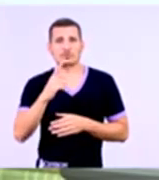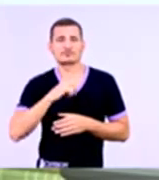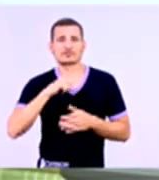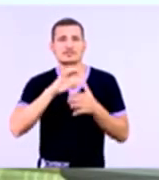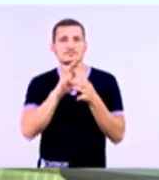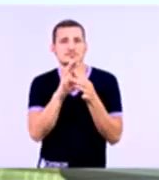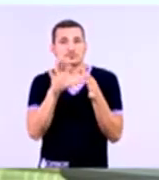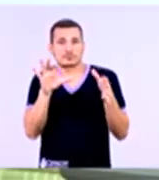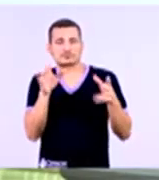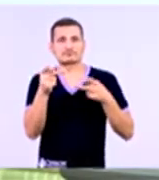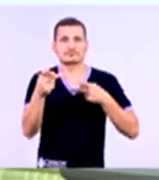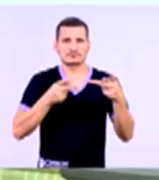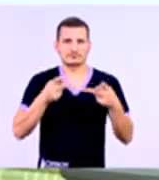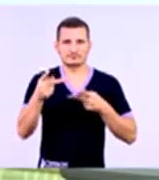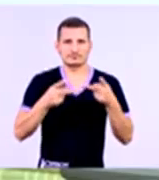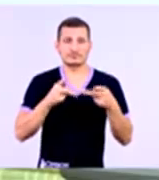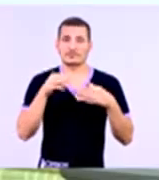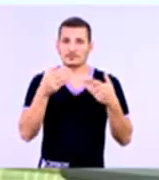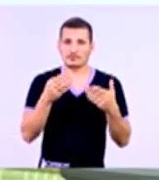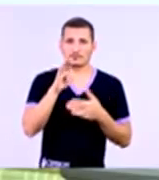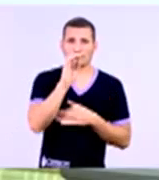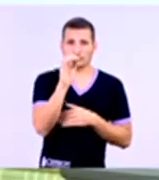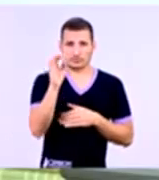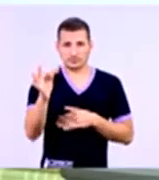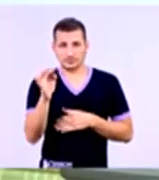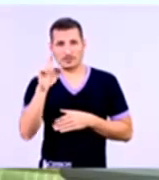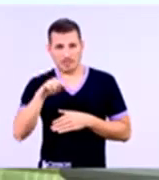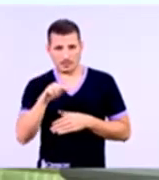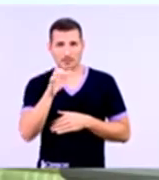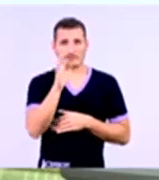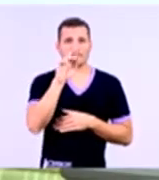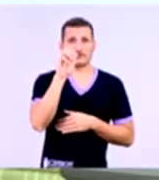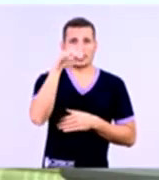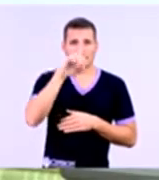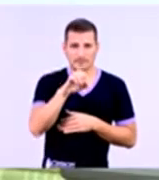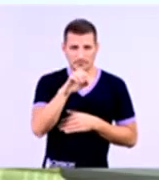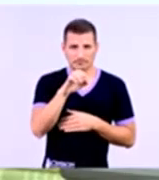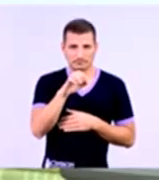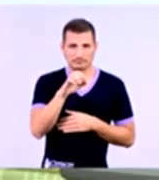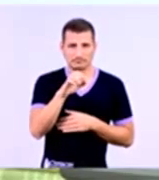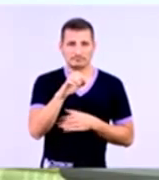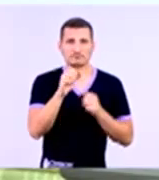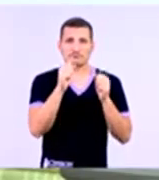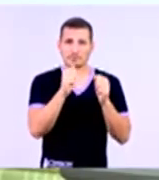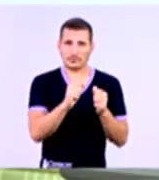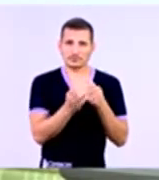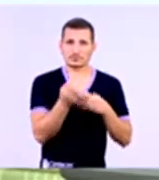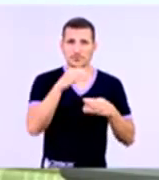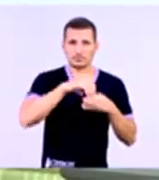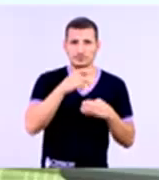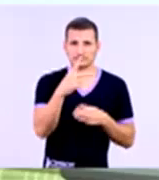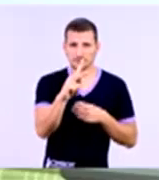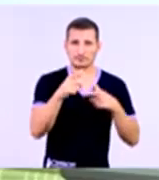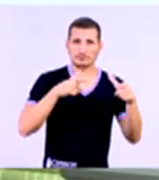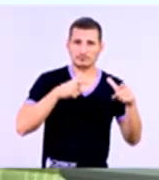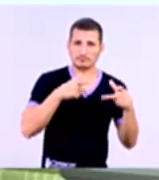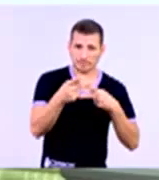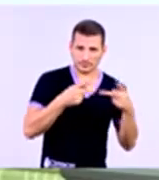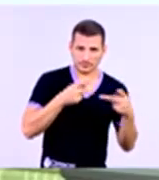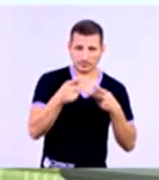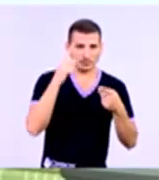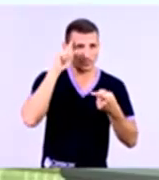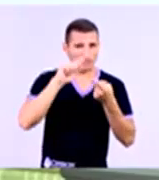disponíveis no projeto. Então, o Bootstrap é isso, ele é um framework funcional que pode incluir no seu projeto uma